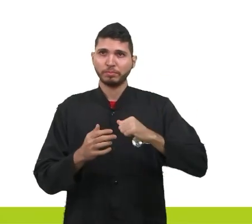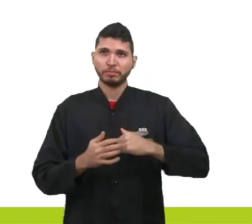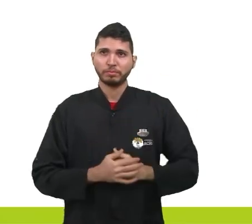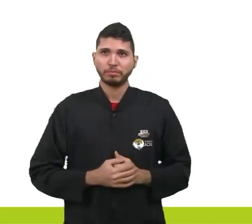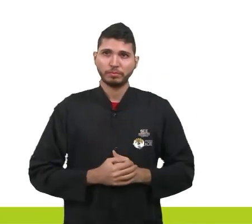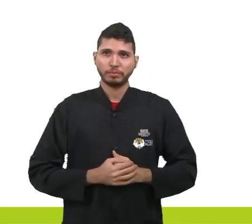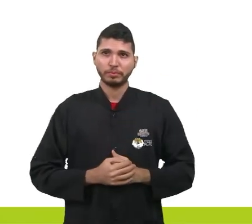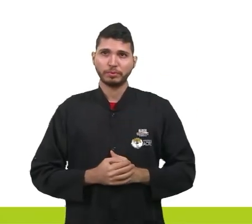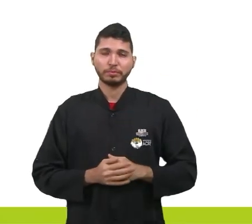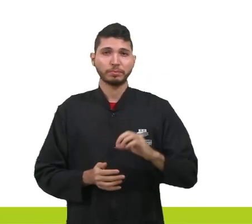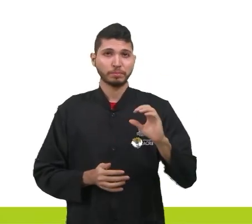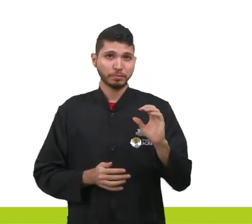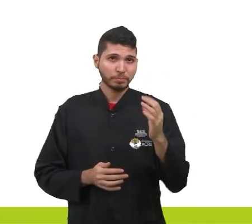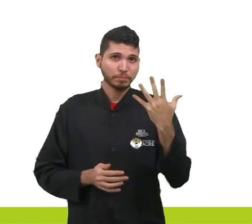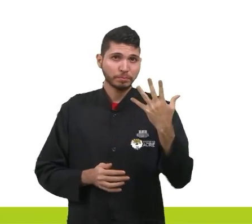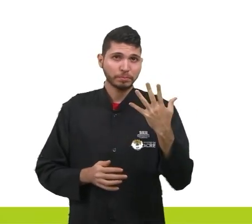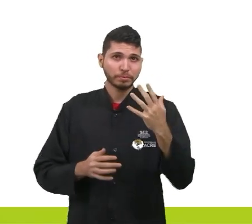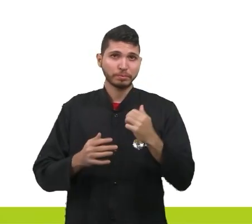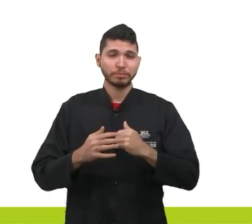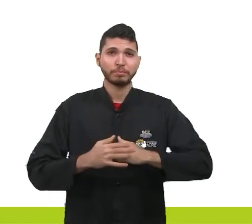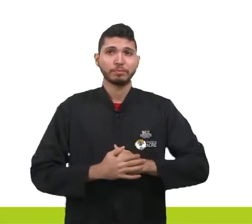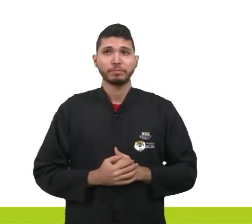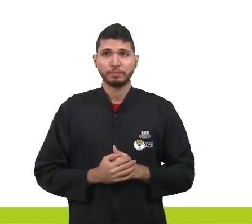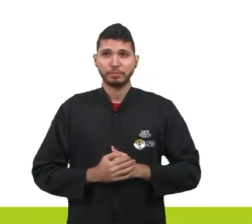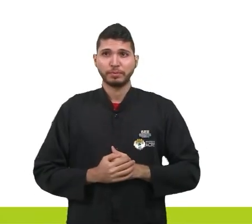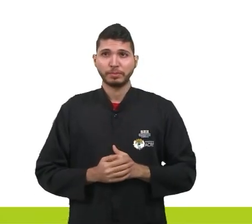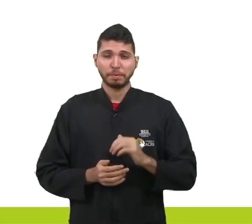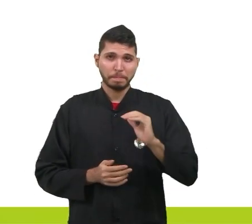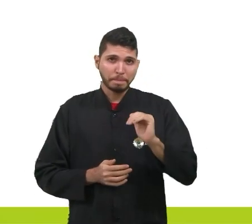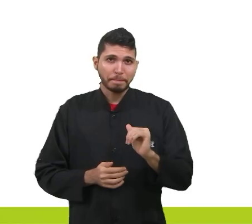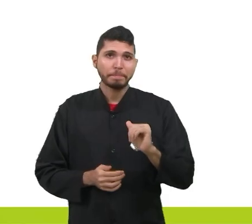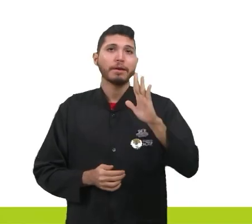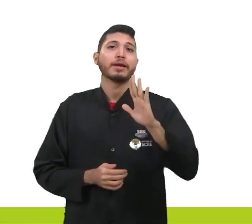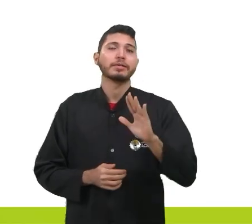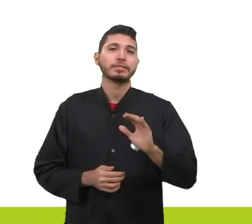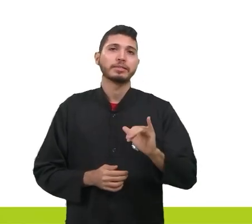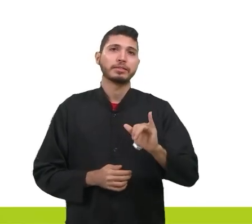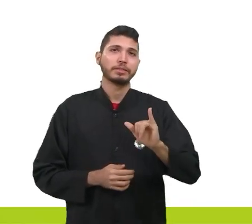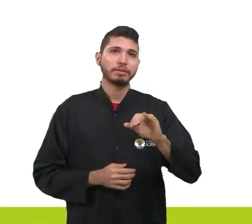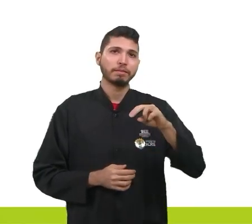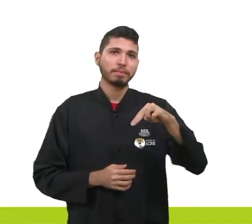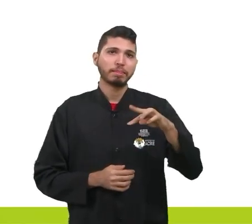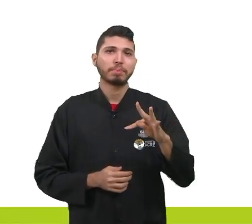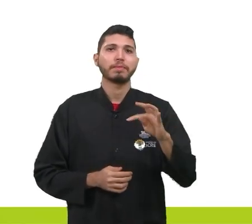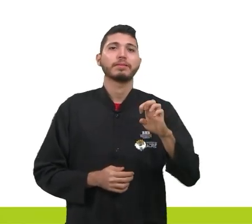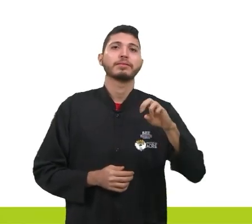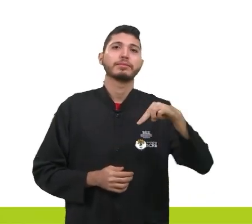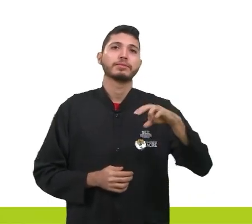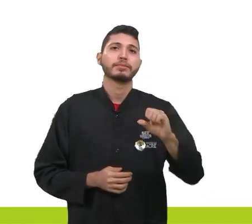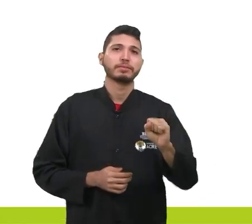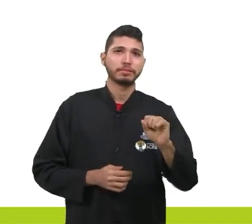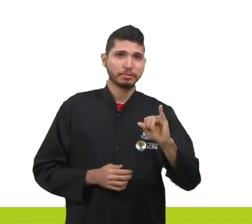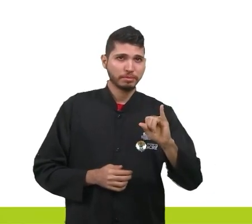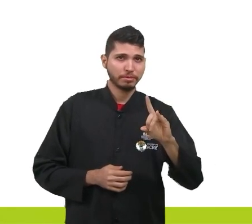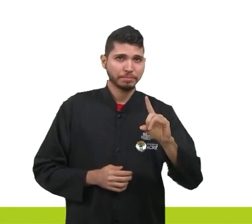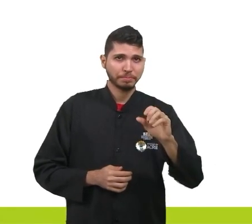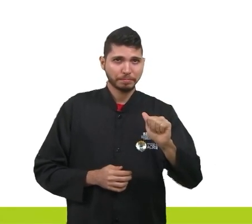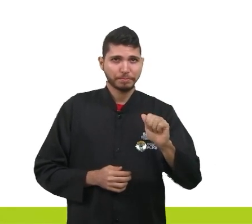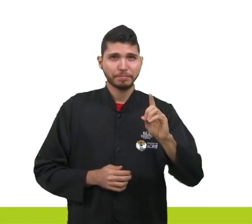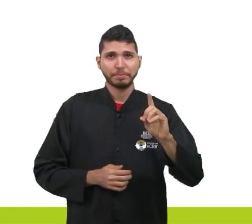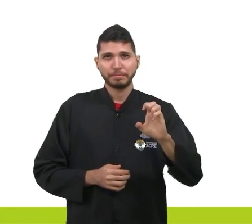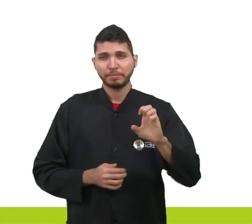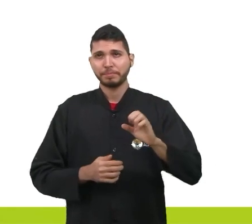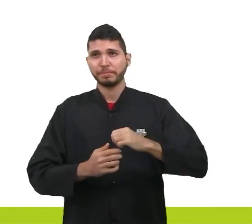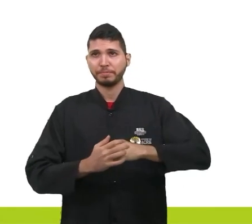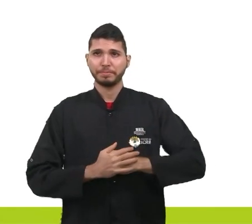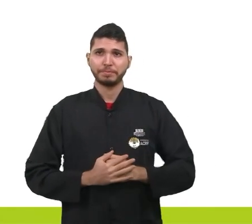concentração ela ocorre com maior intensidade. Olha a região sudeste aqui do Brasil aparecendo. Vamos então